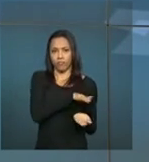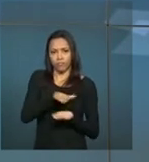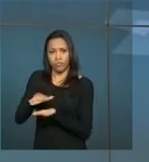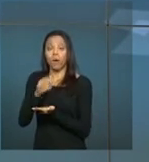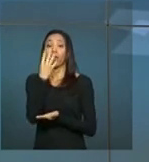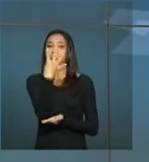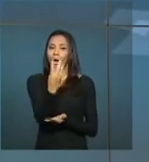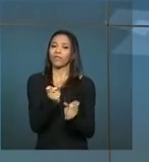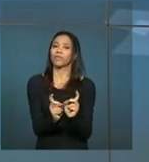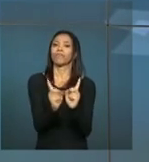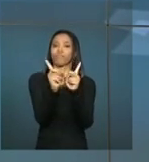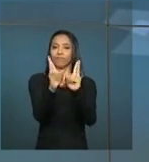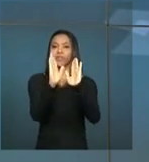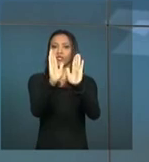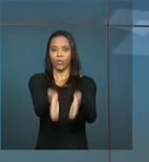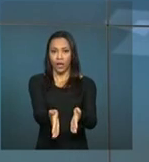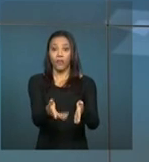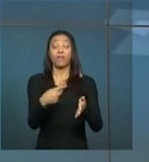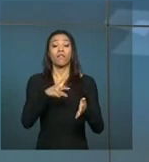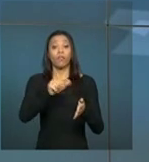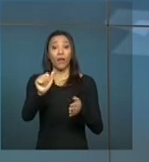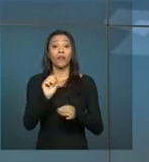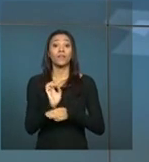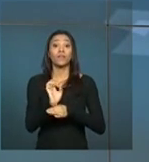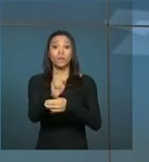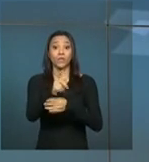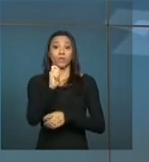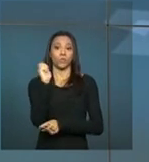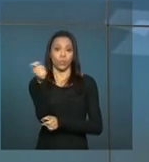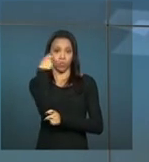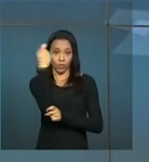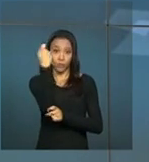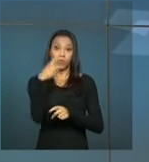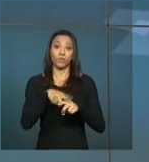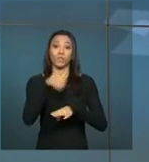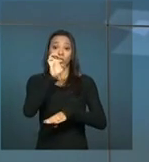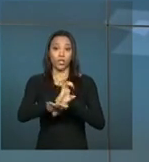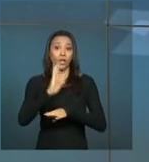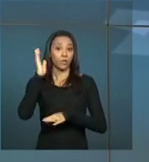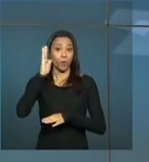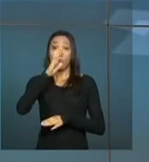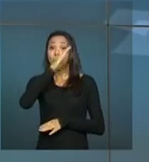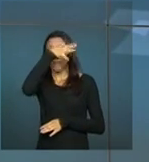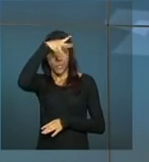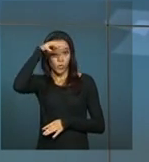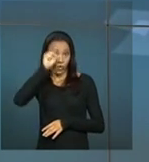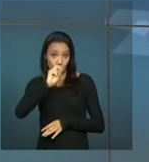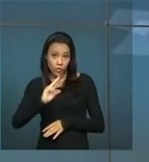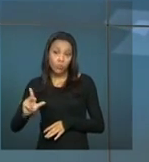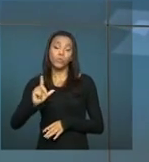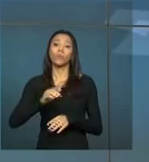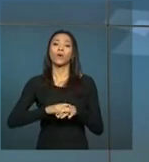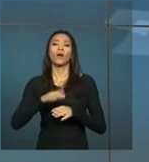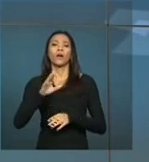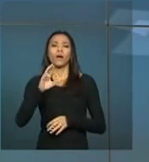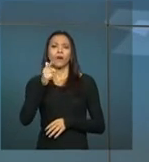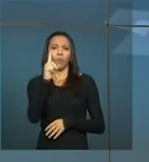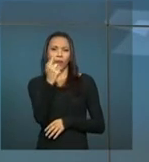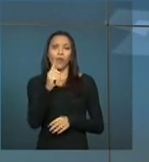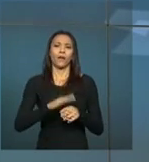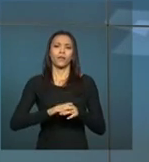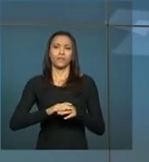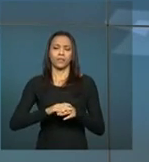foram arrematados e eles vão contemplar os estados do Rio Grande do Sul, Mato Grosso do Sul, Goiás, Minas Gerais,